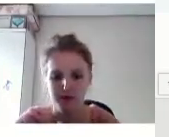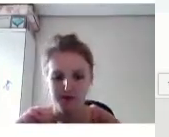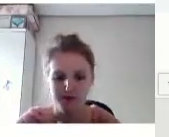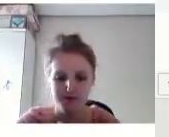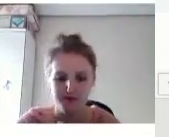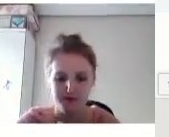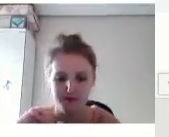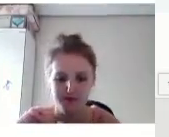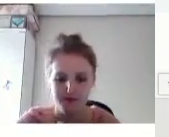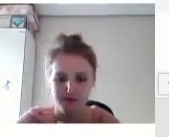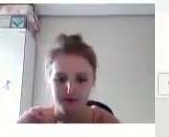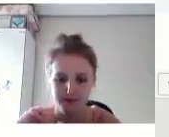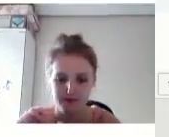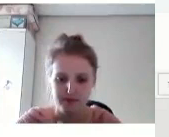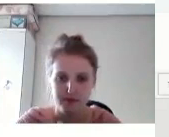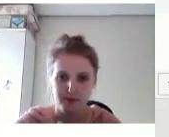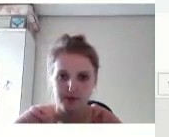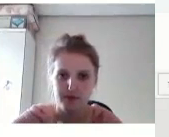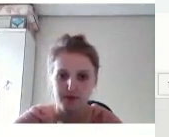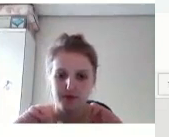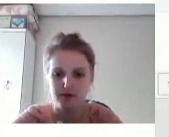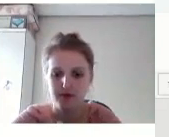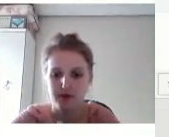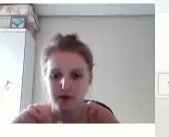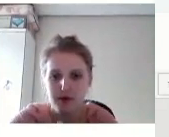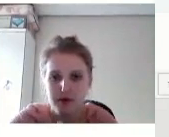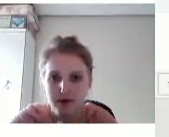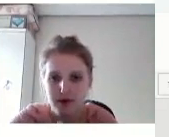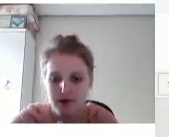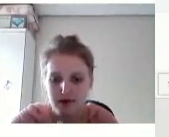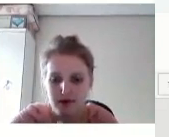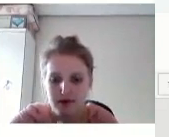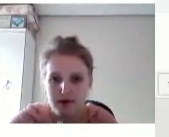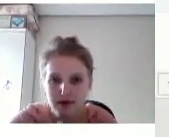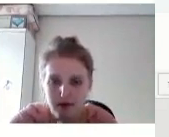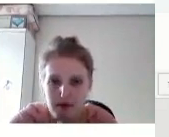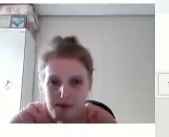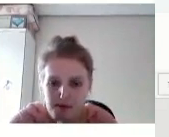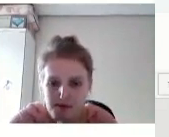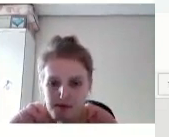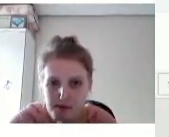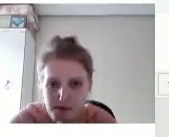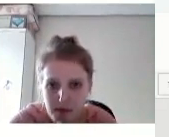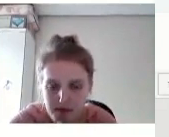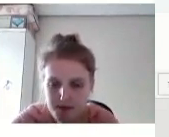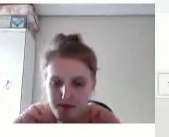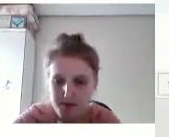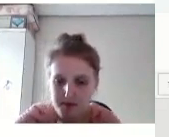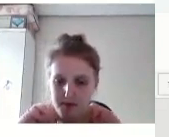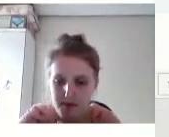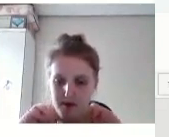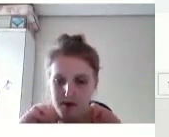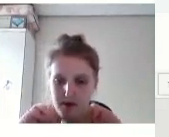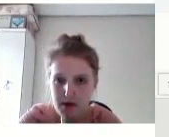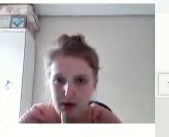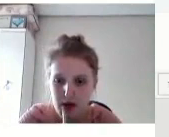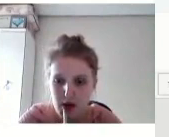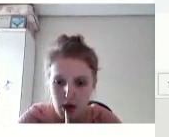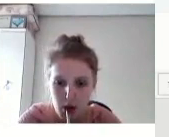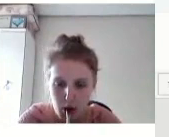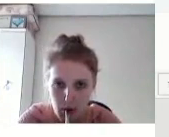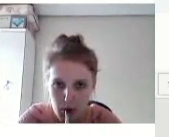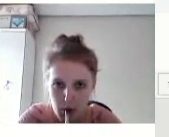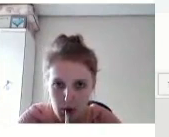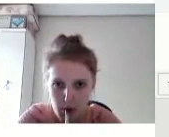virar justamente o comutador do operador Q e do operador P,